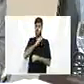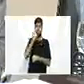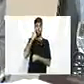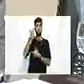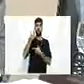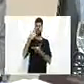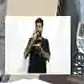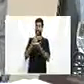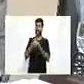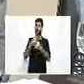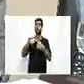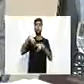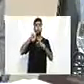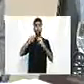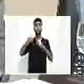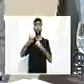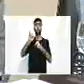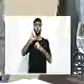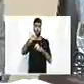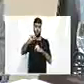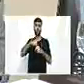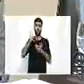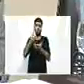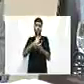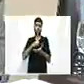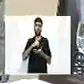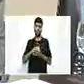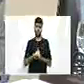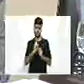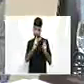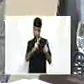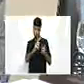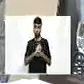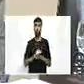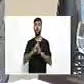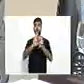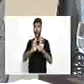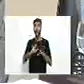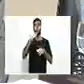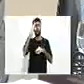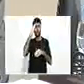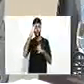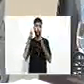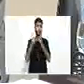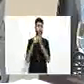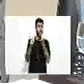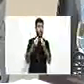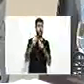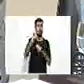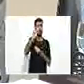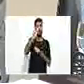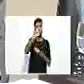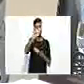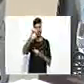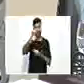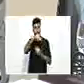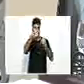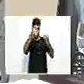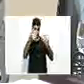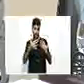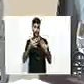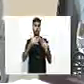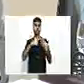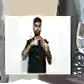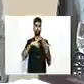injustiça porque todo mundo paga ali a coleta de lixo tá entendo a situação do saai sei que o igual você expos